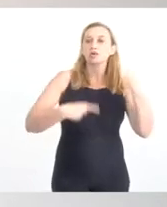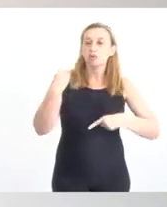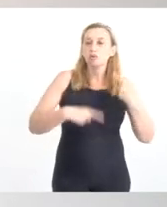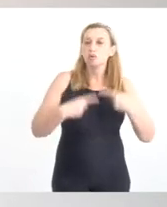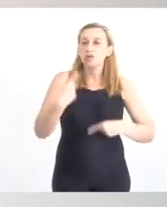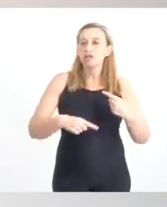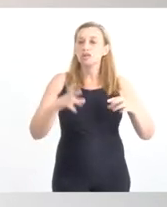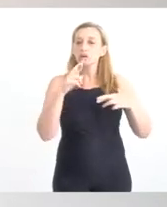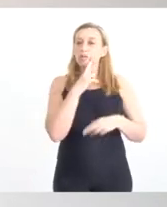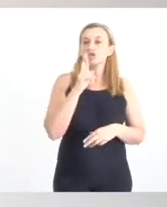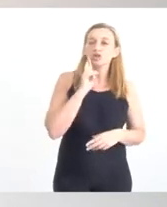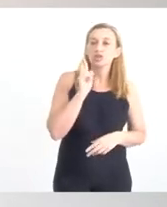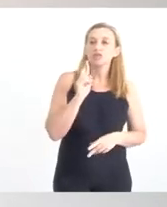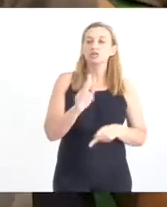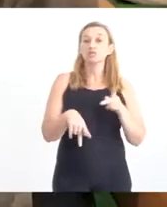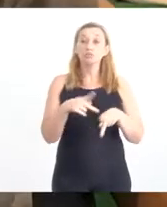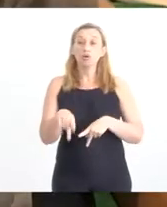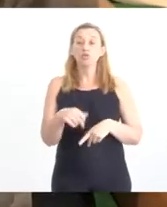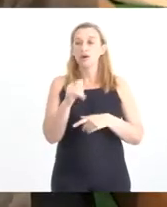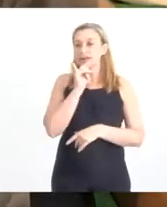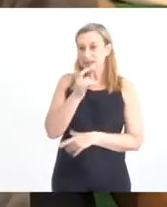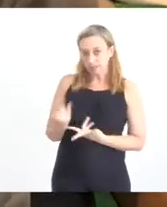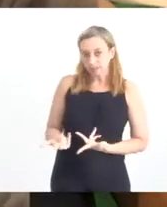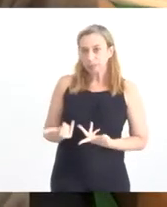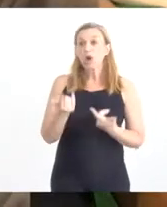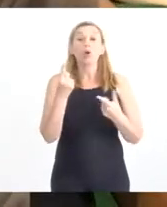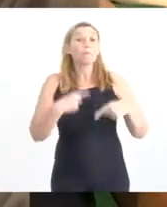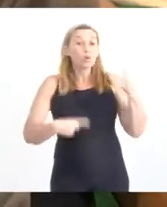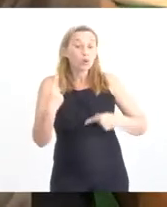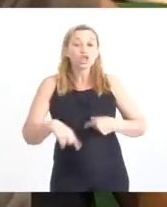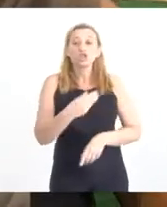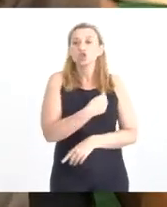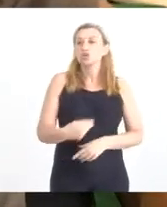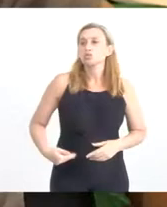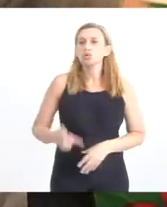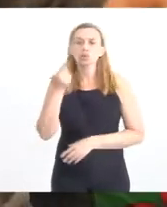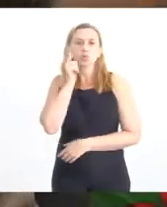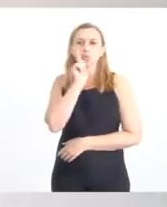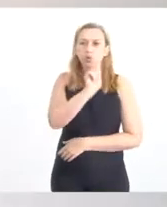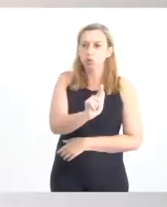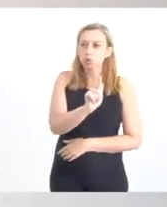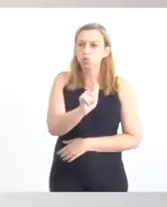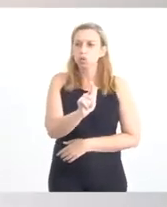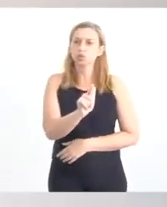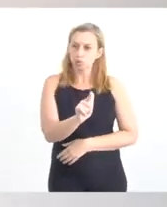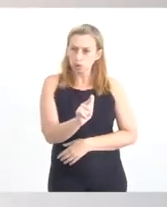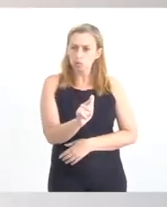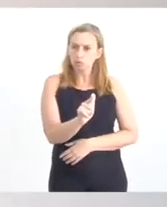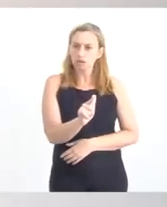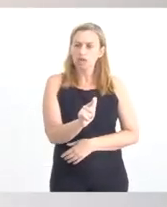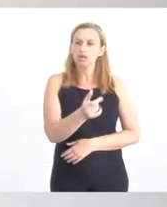como restaurante populares por exemplo né que é de políticas públicas que consigam dar vazão a essa de moda